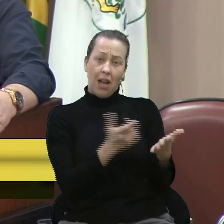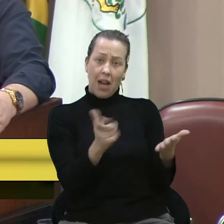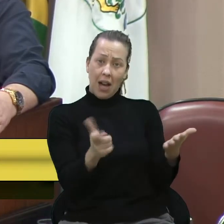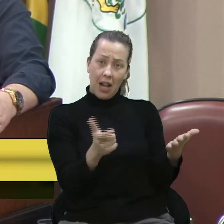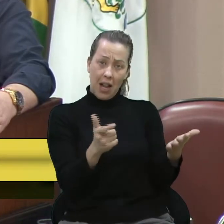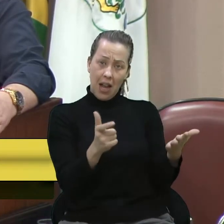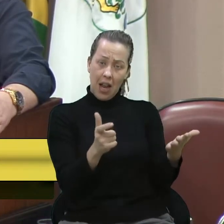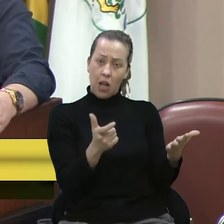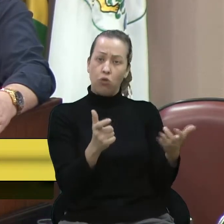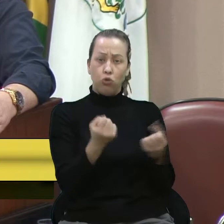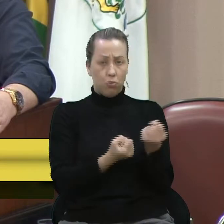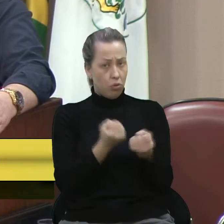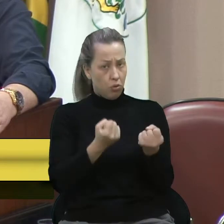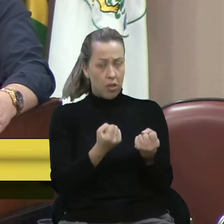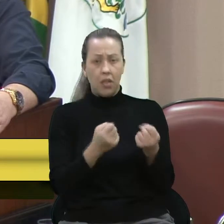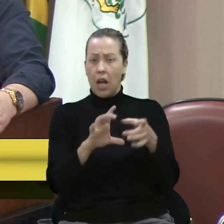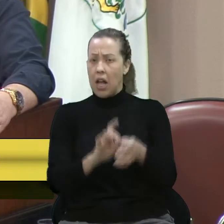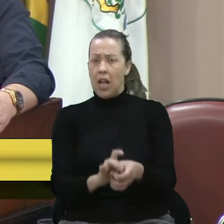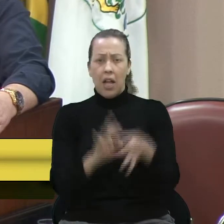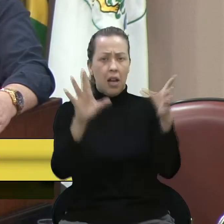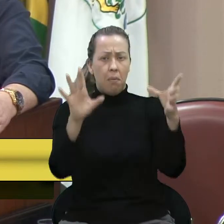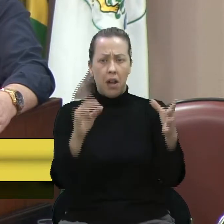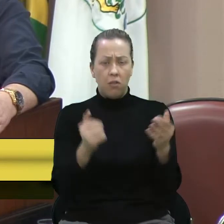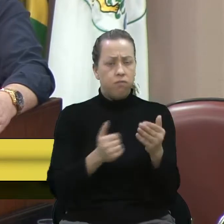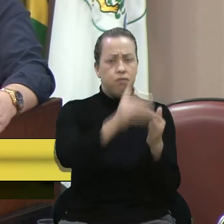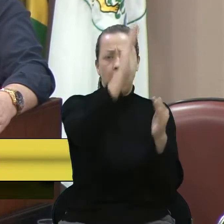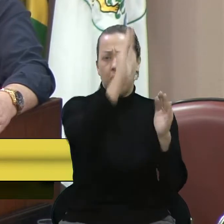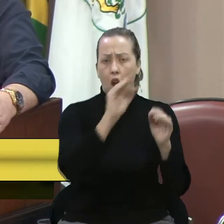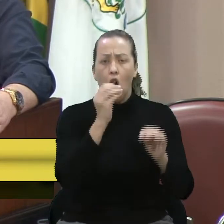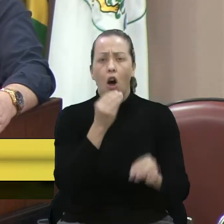a sua documentação e liberado logo em seguida.